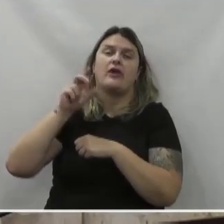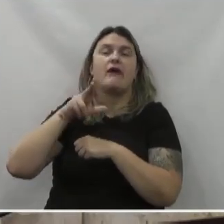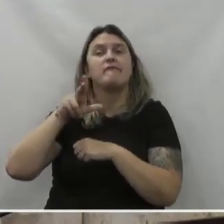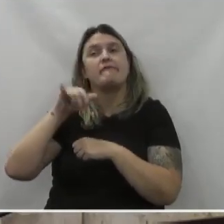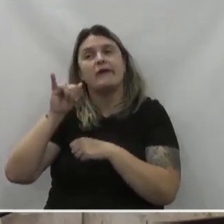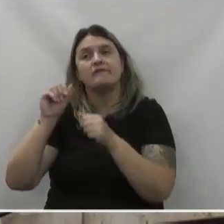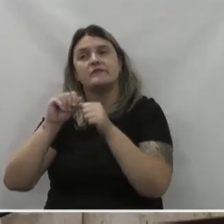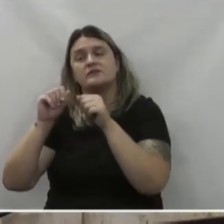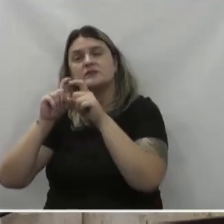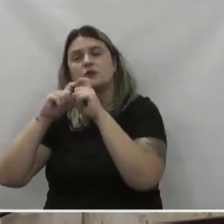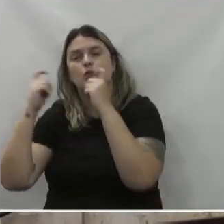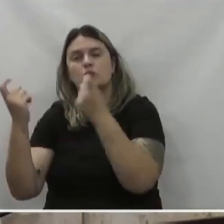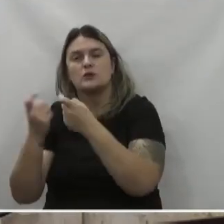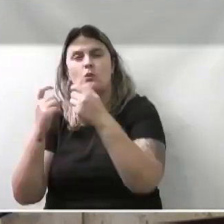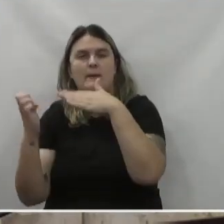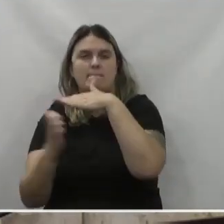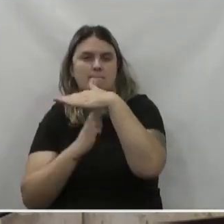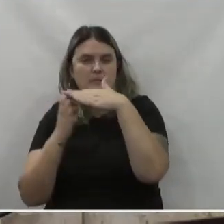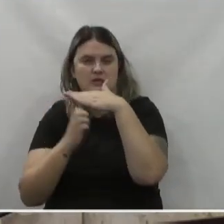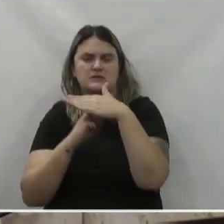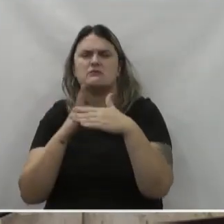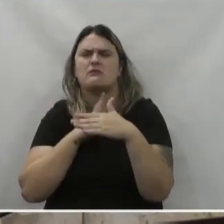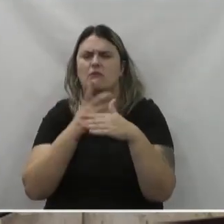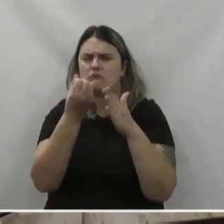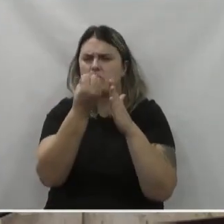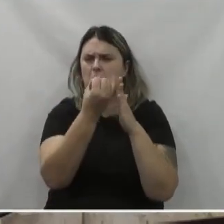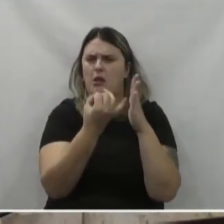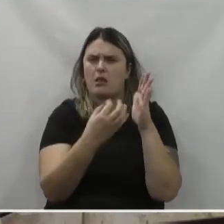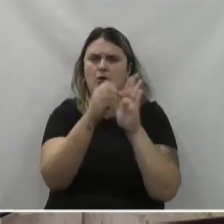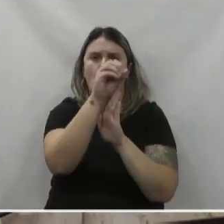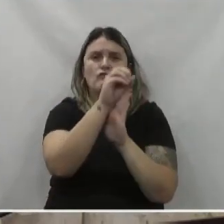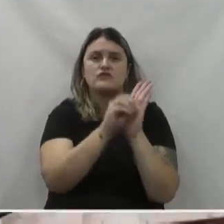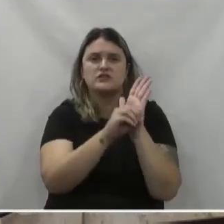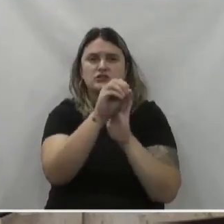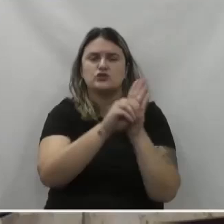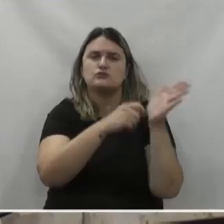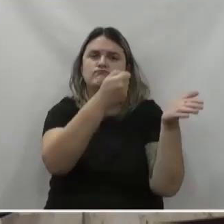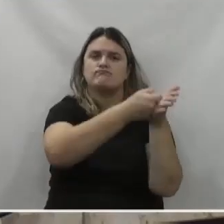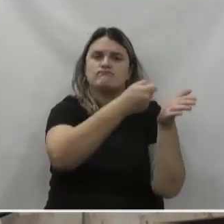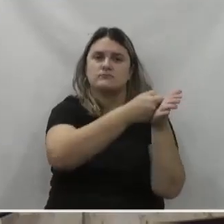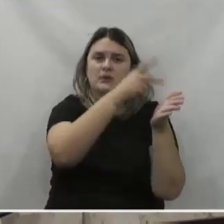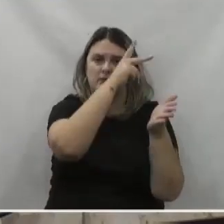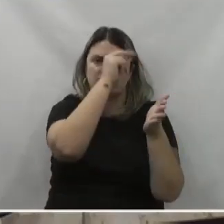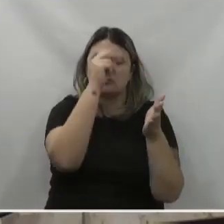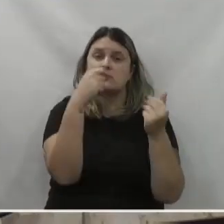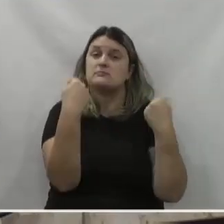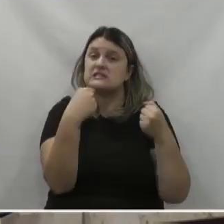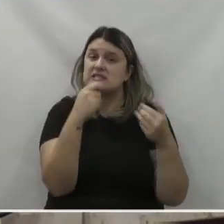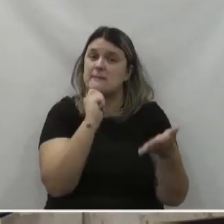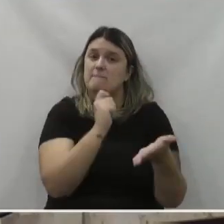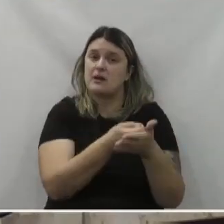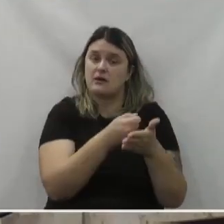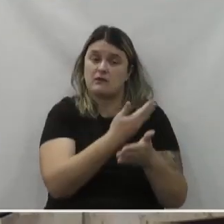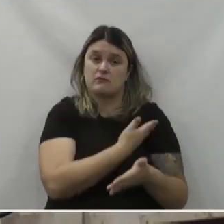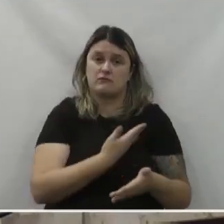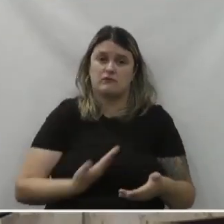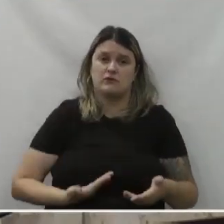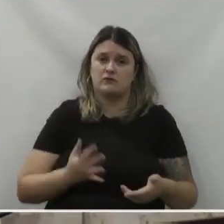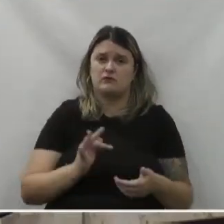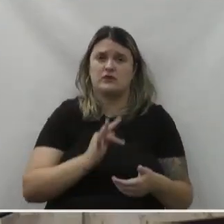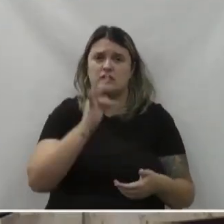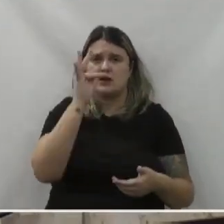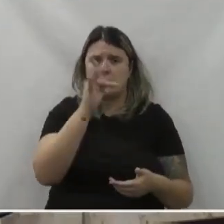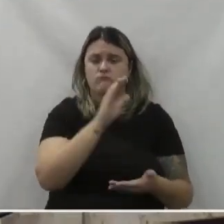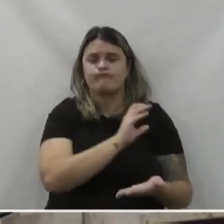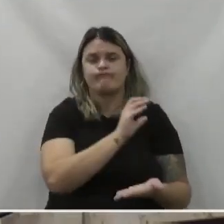empresa. Há diversos ofícios da empresa cobrando à prefeitura o pagamento. O governo federal tem feito o repasse